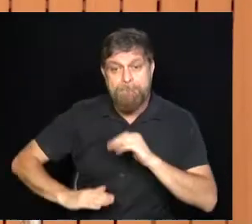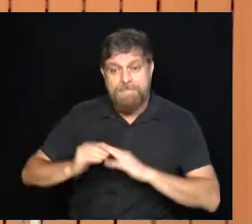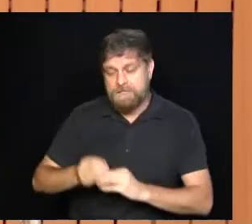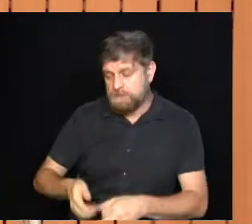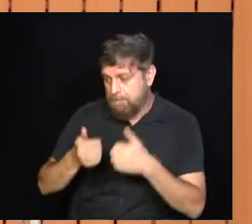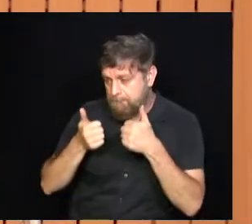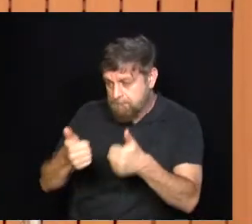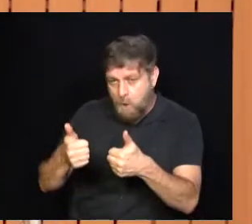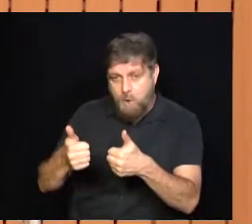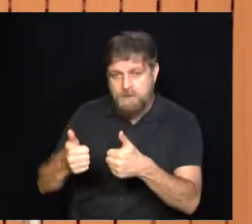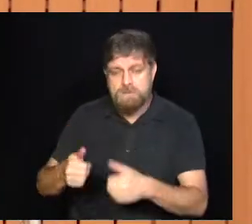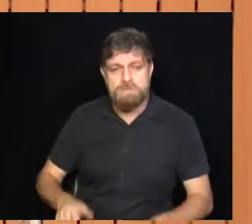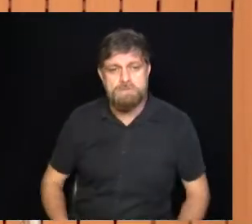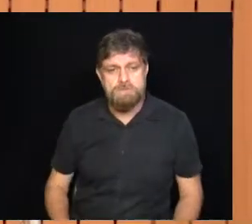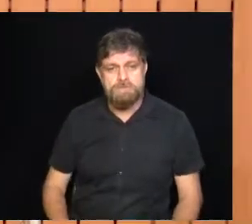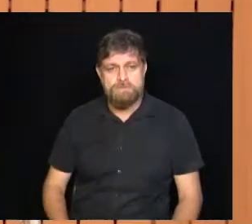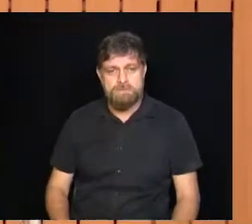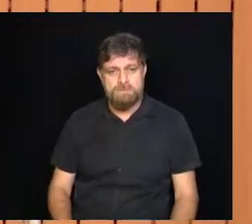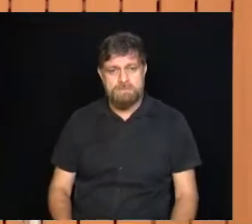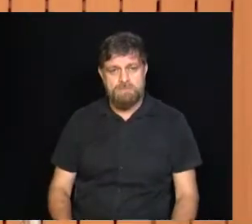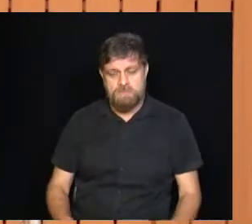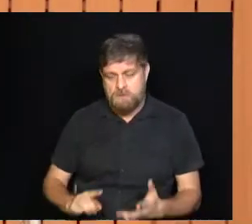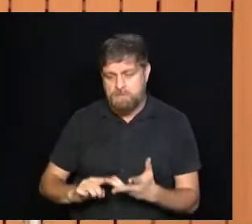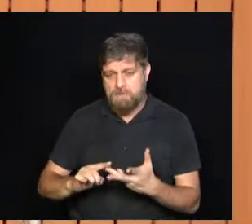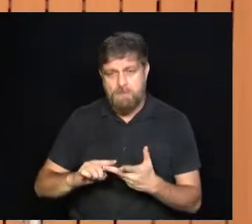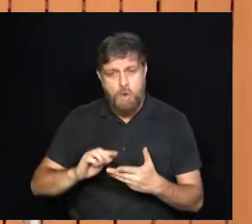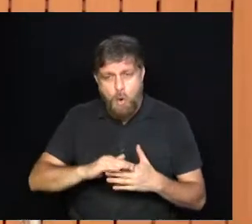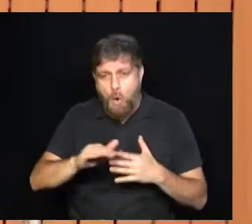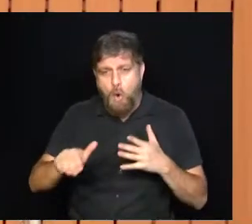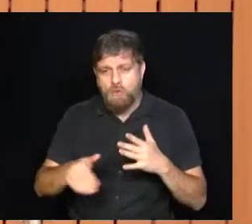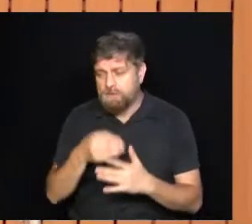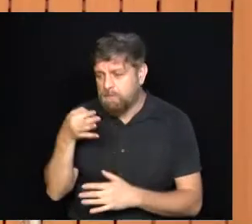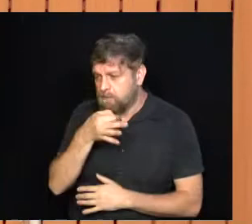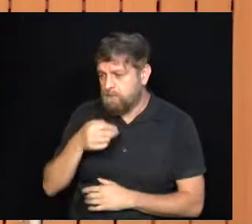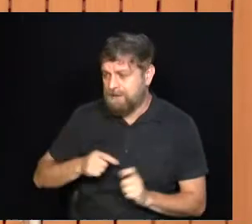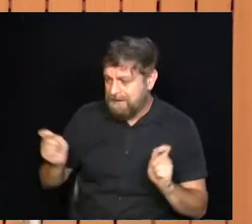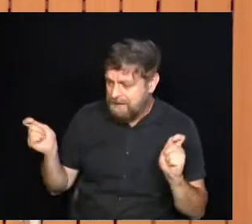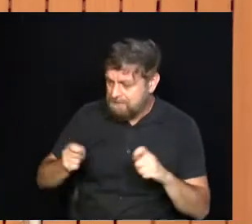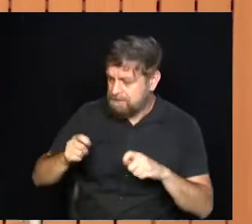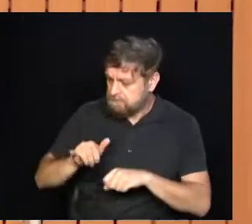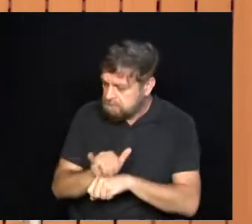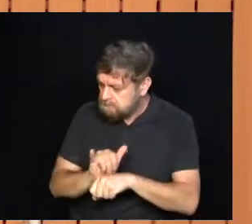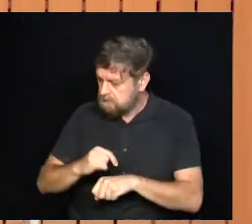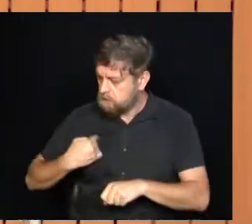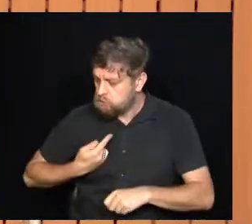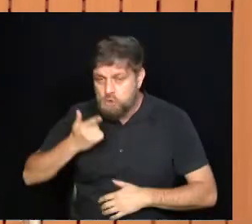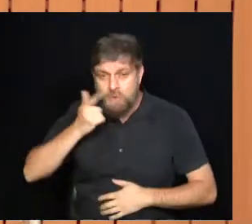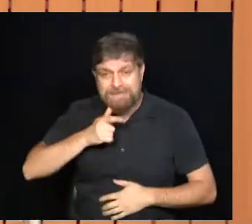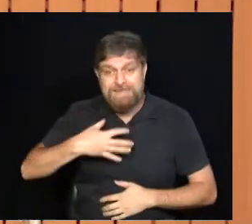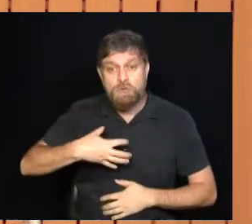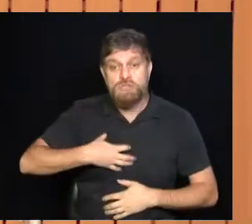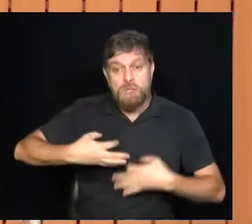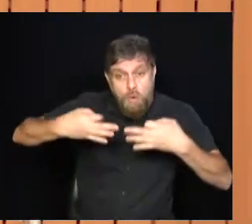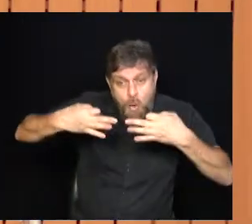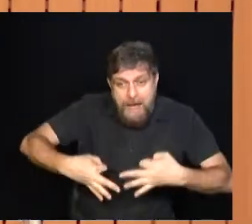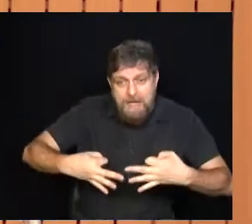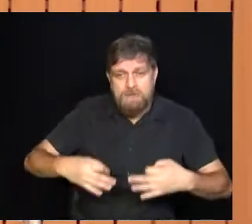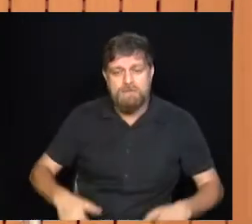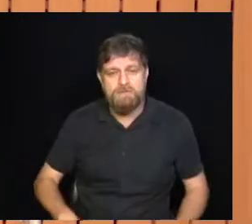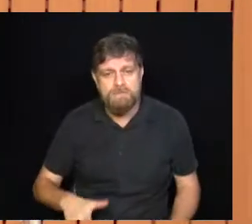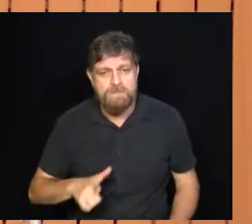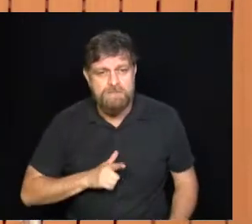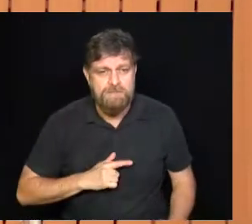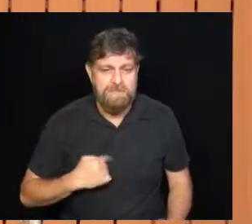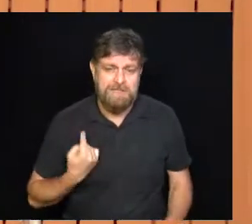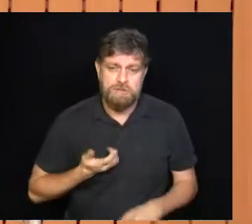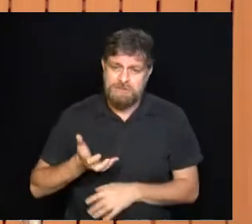bons encaminhamentos. E com tudo que foi passado aqui, a gente tem essa possibilidade de fazer da forma correta. Obviamente que a gente não